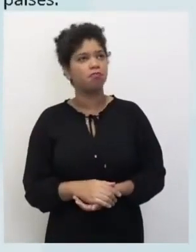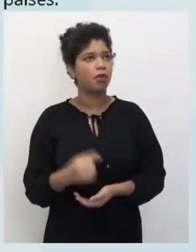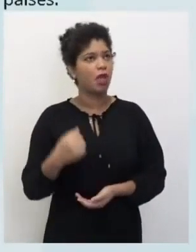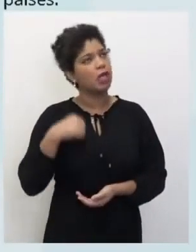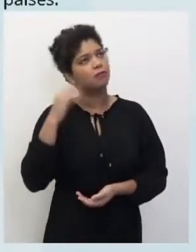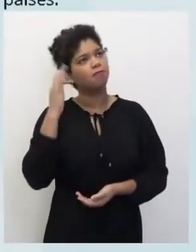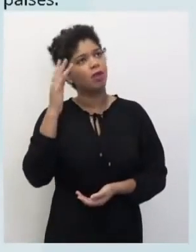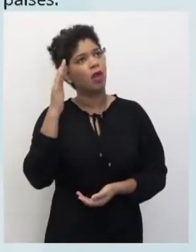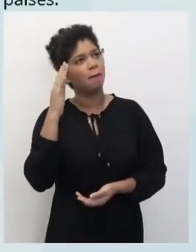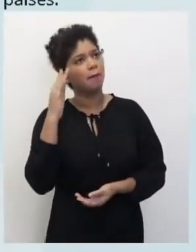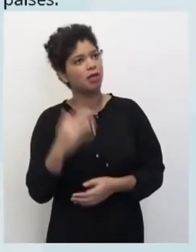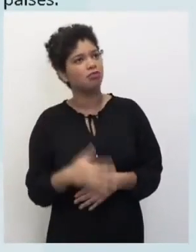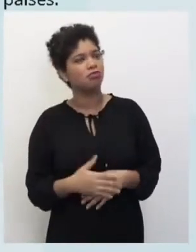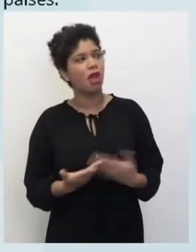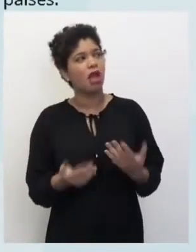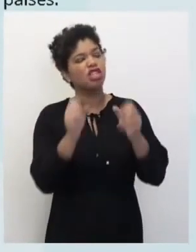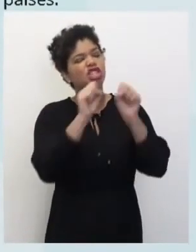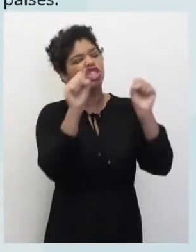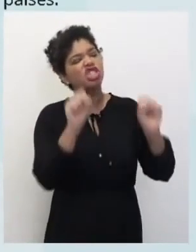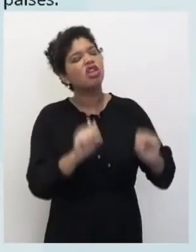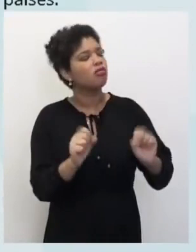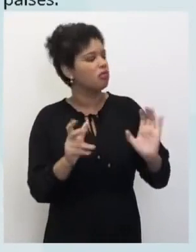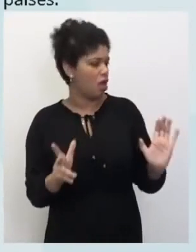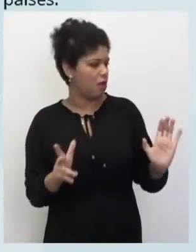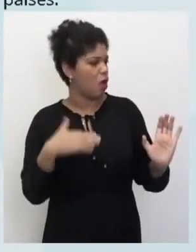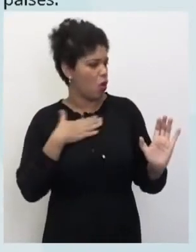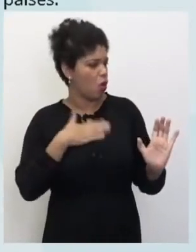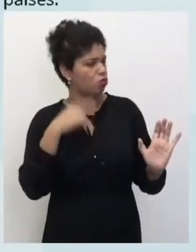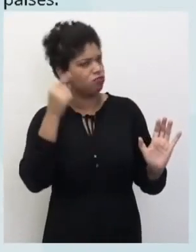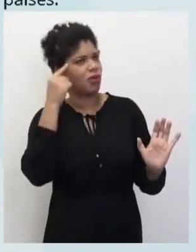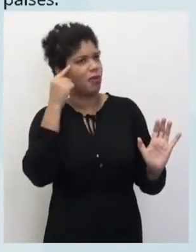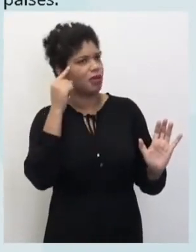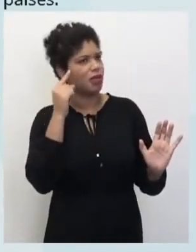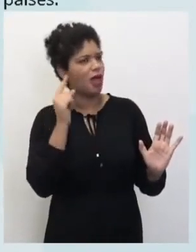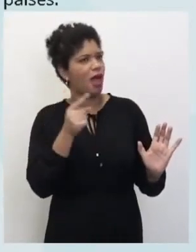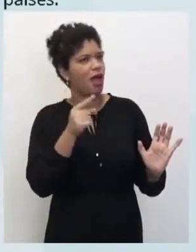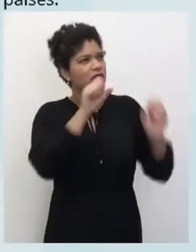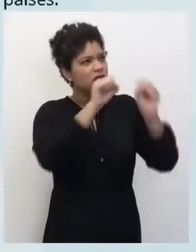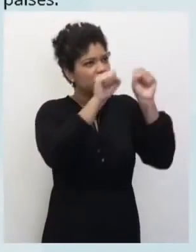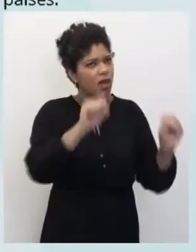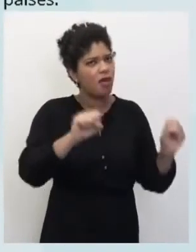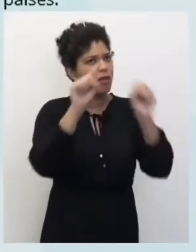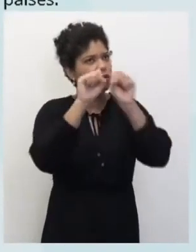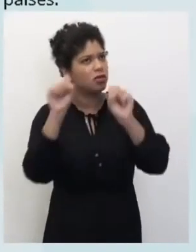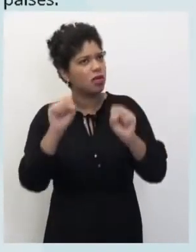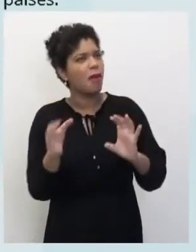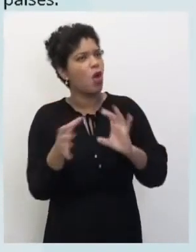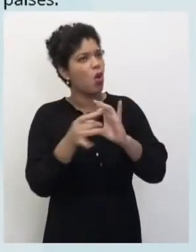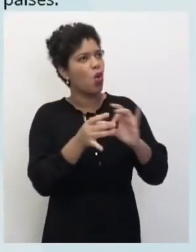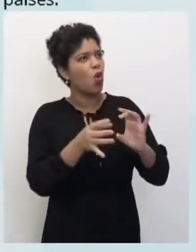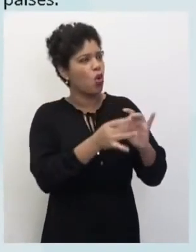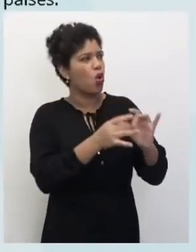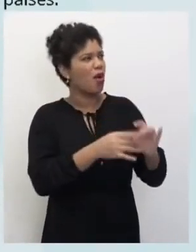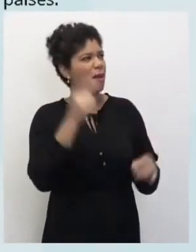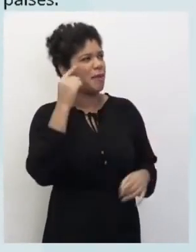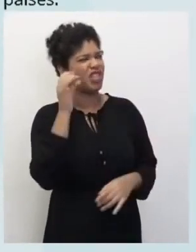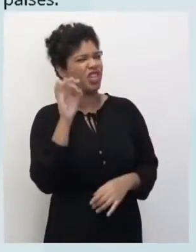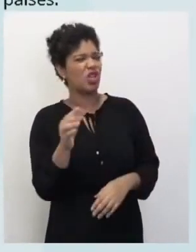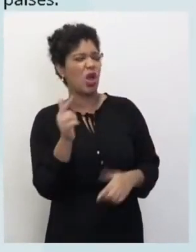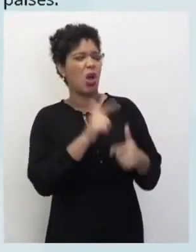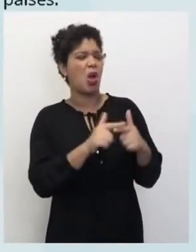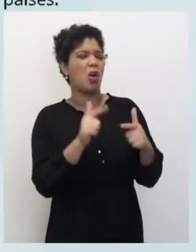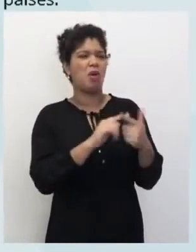nas coisas como sistemas e na forma que elas funcionam juntas. Não podemos enxergar os problemas ambientais